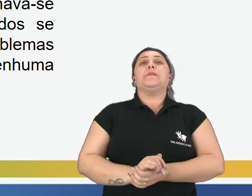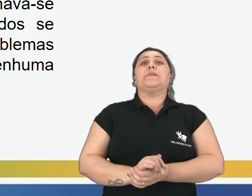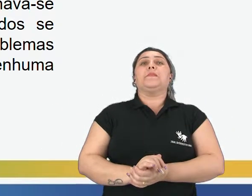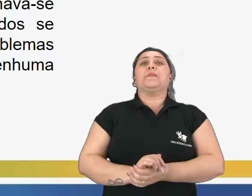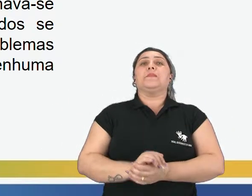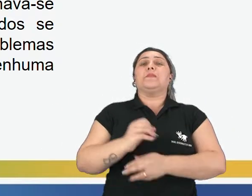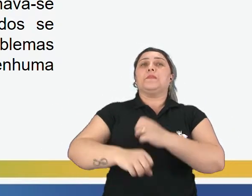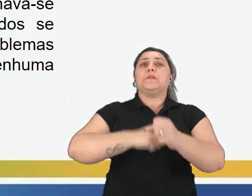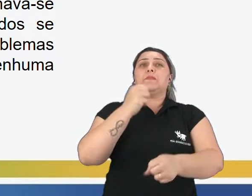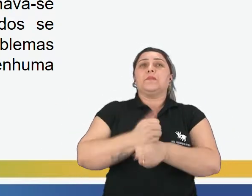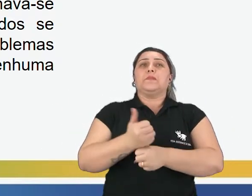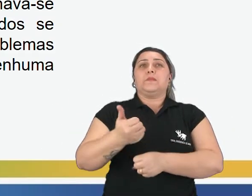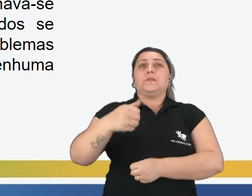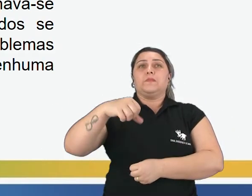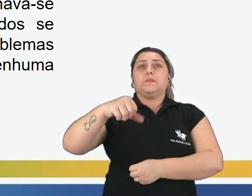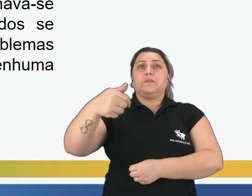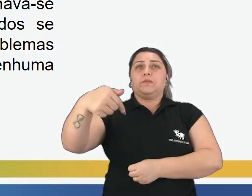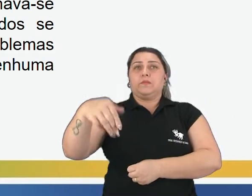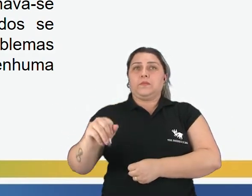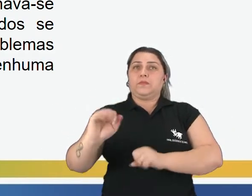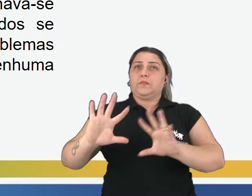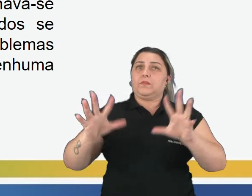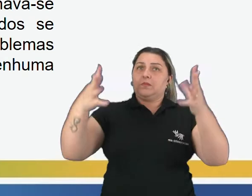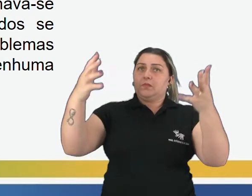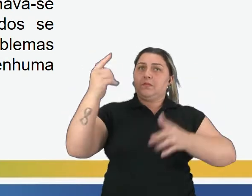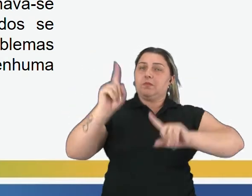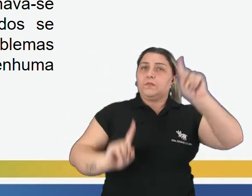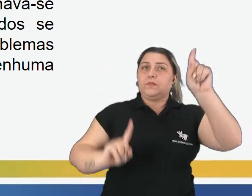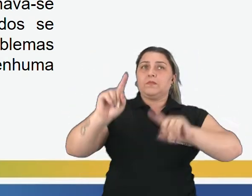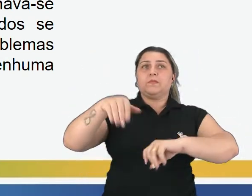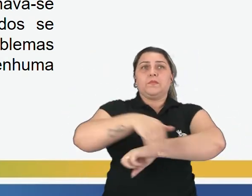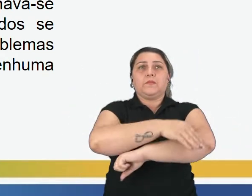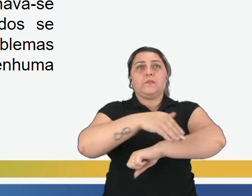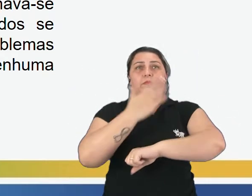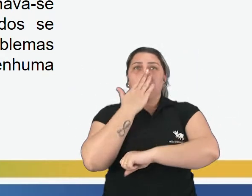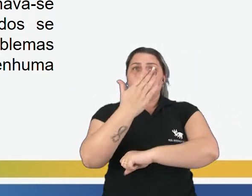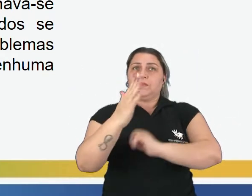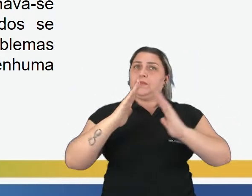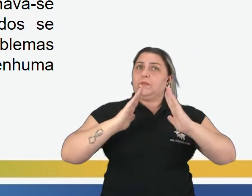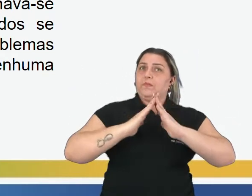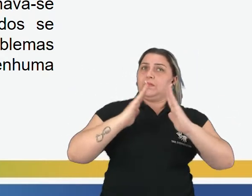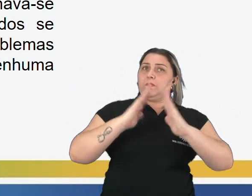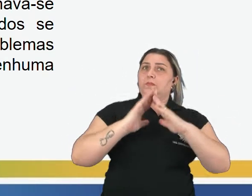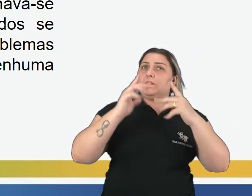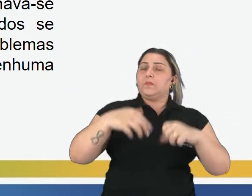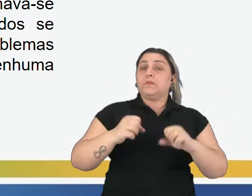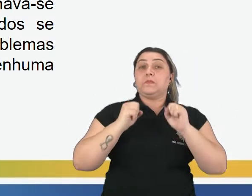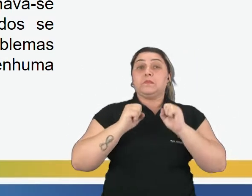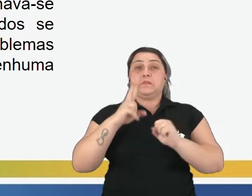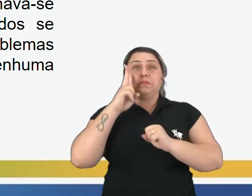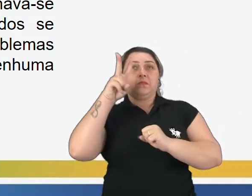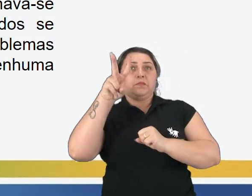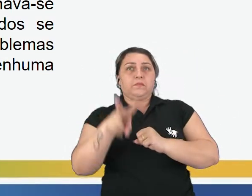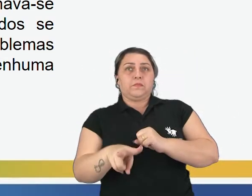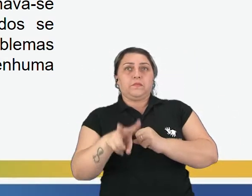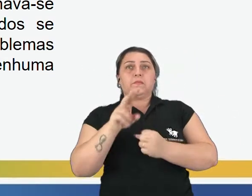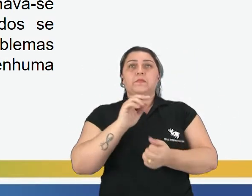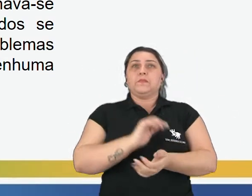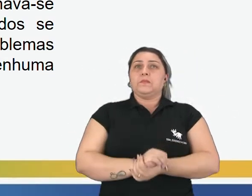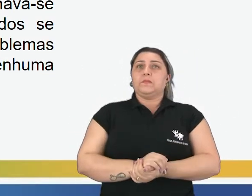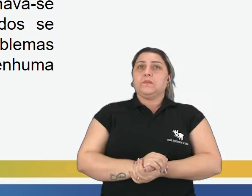de 1970, comemoravam-se os carnavais na rua, em frente à minha casa, de onde eu só